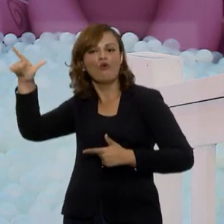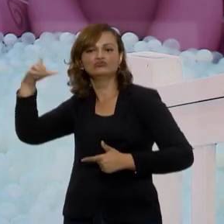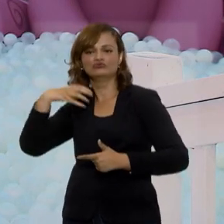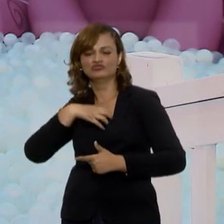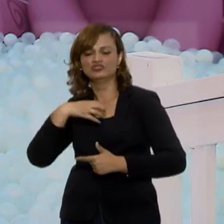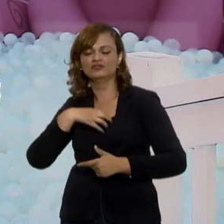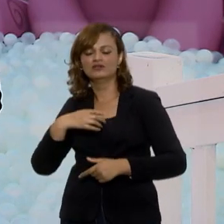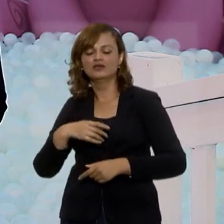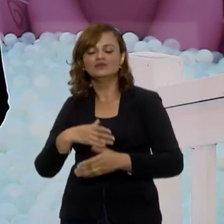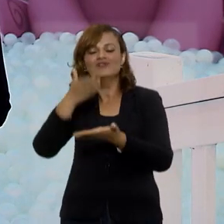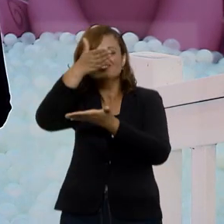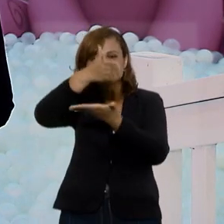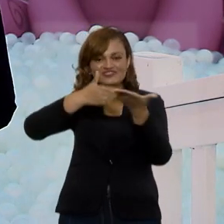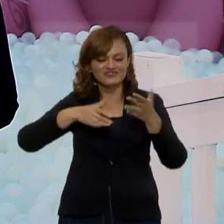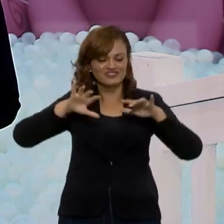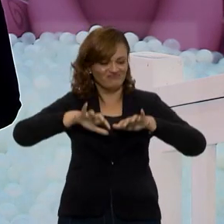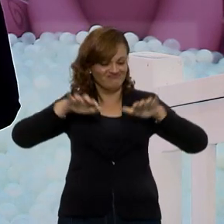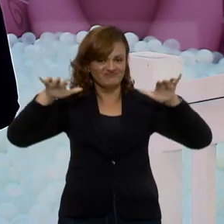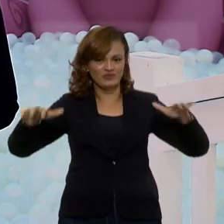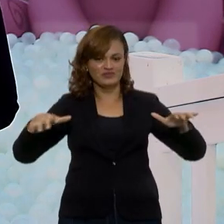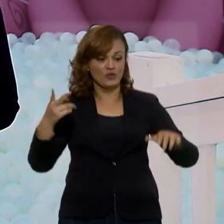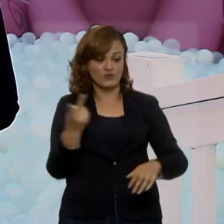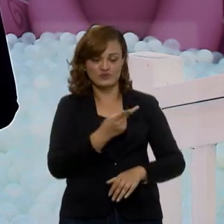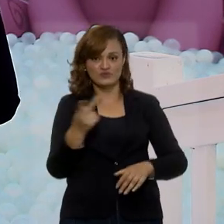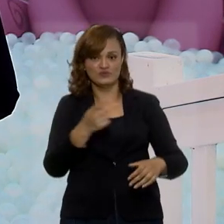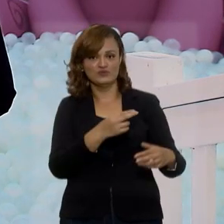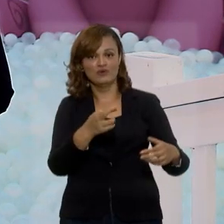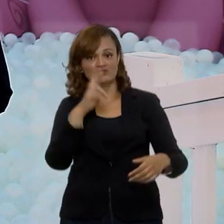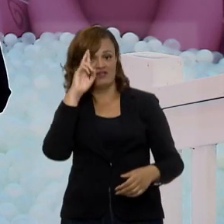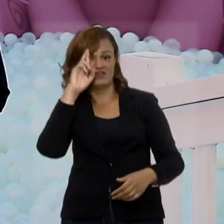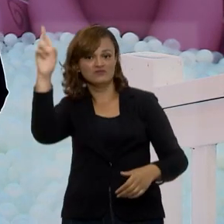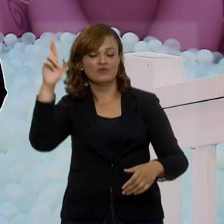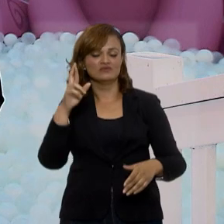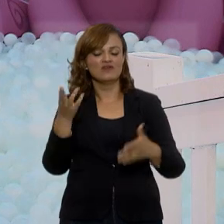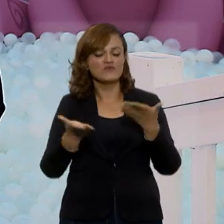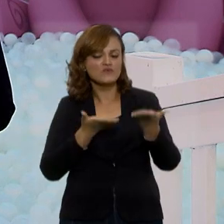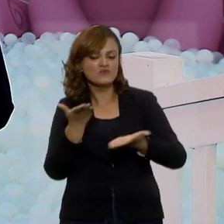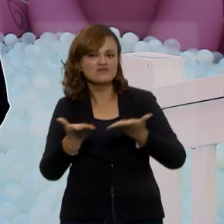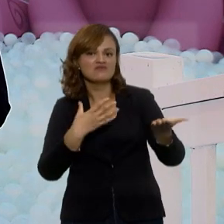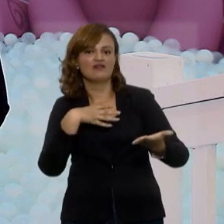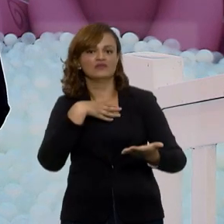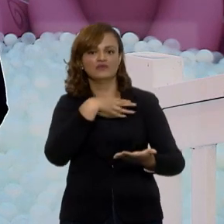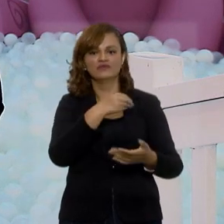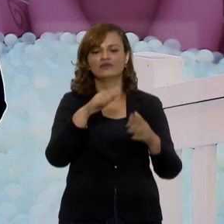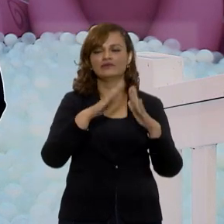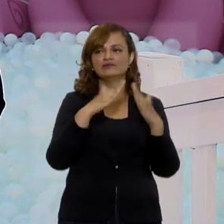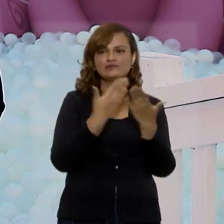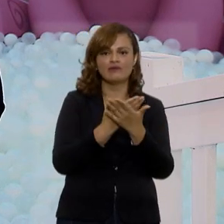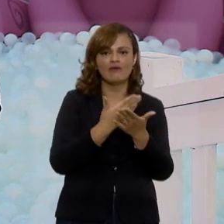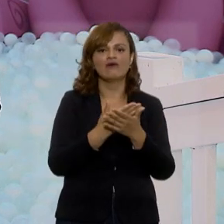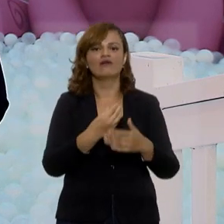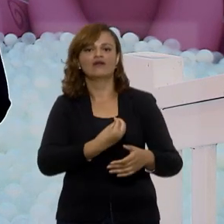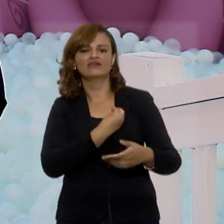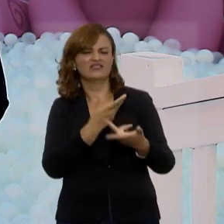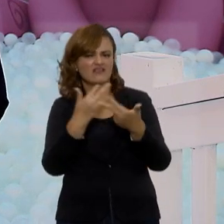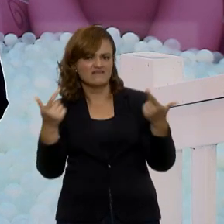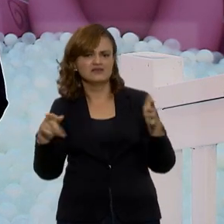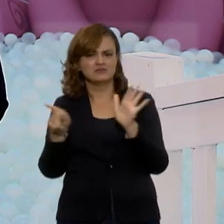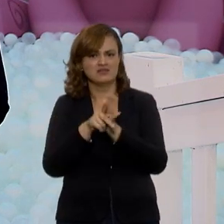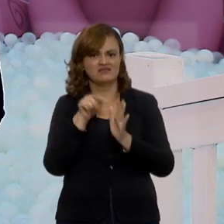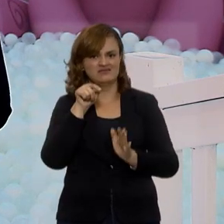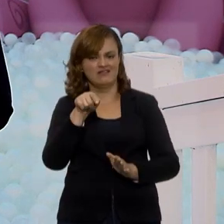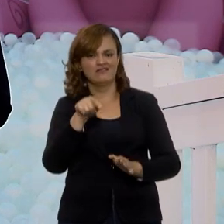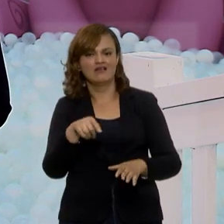guarda compartilhada, ambos os pais dividem a responsabilidade sobre as decisões que envolvem a vida da criança, como a escola e a rotina, por